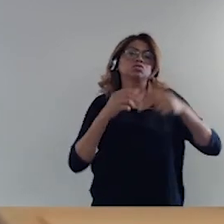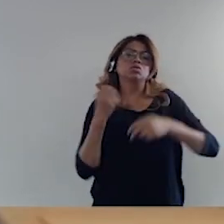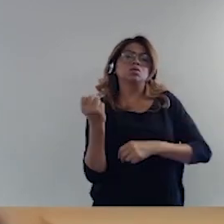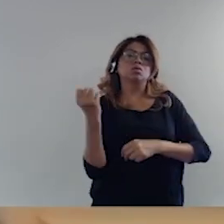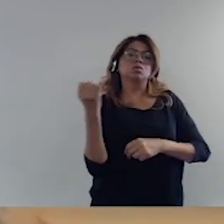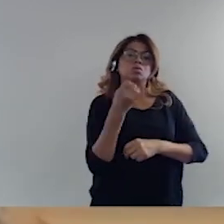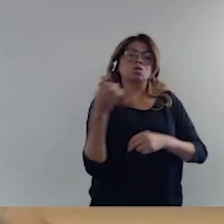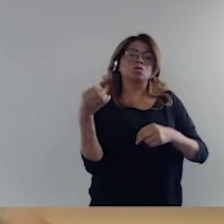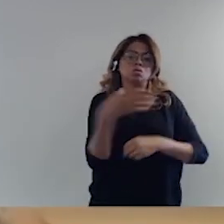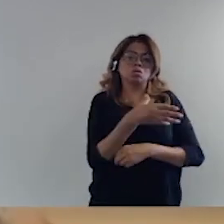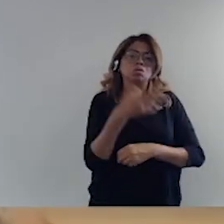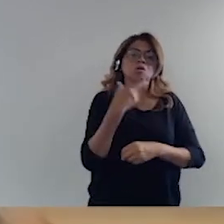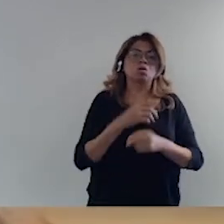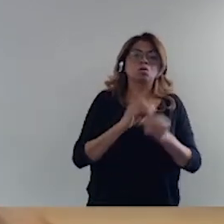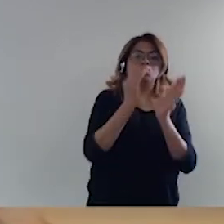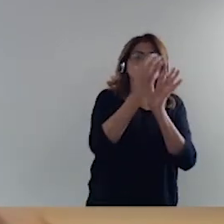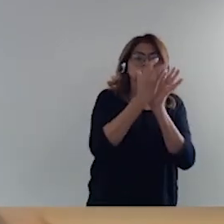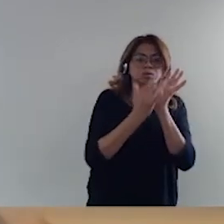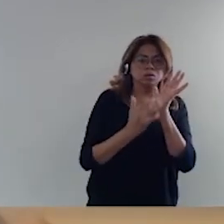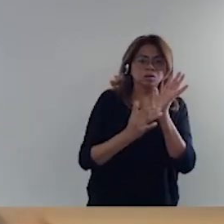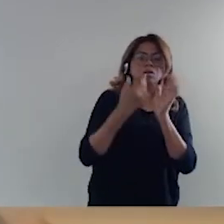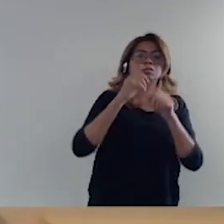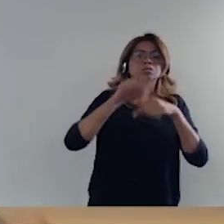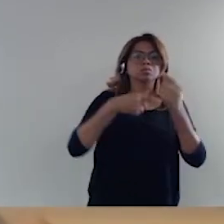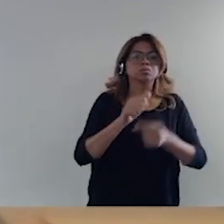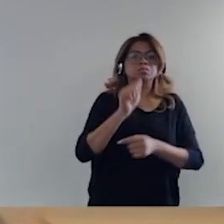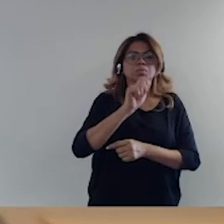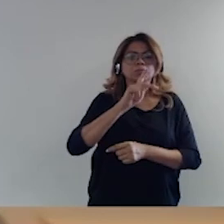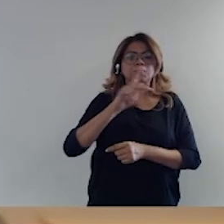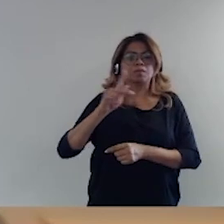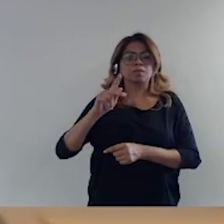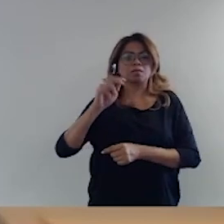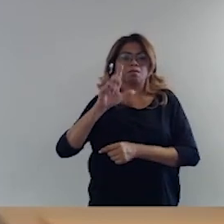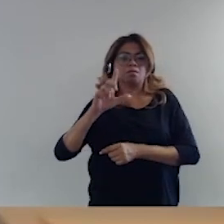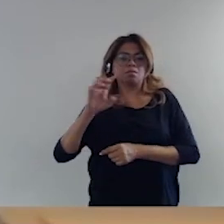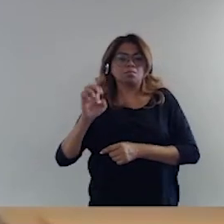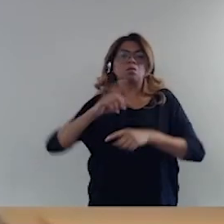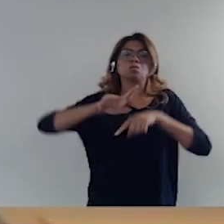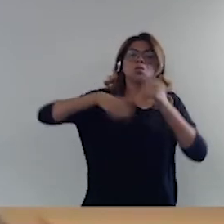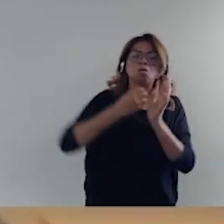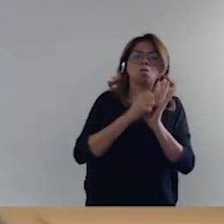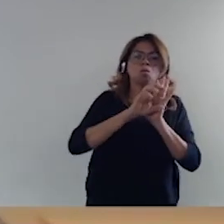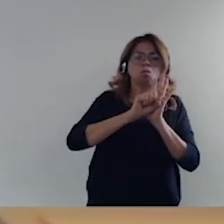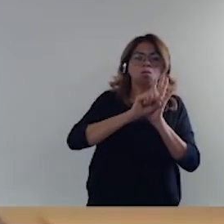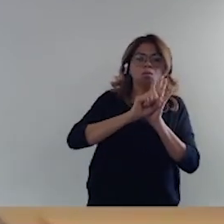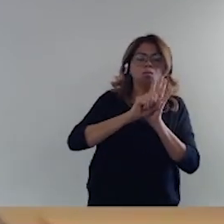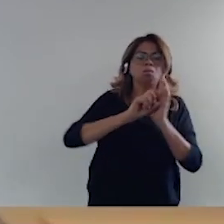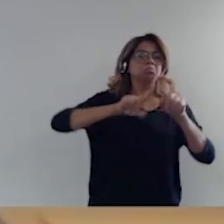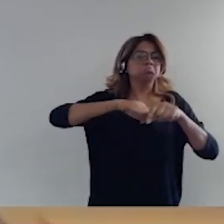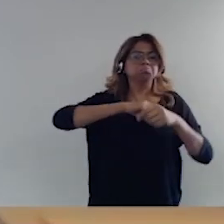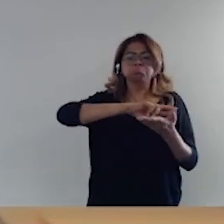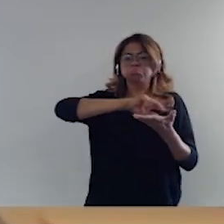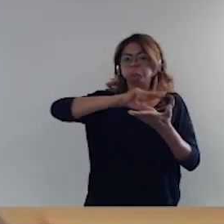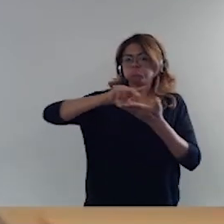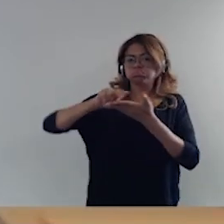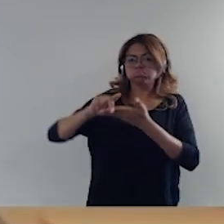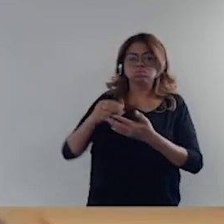dados, como são a Amazon, como a Apple, Facebook, Google.